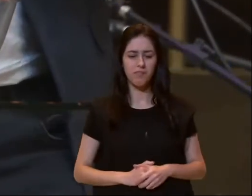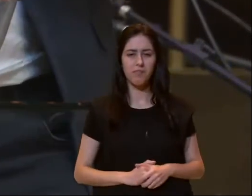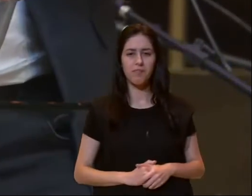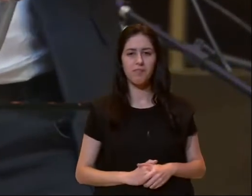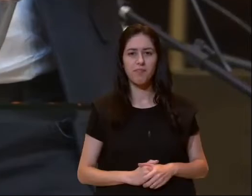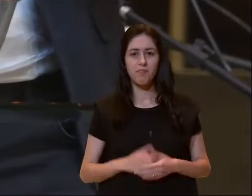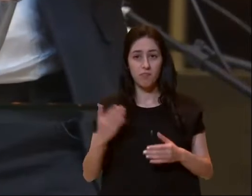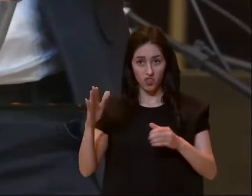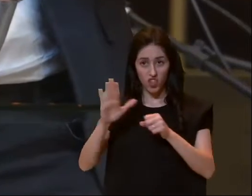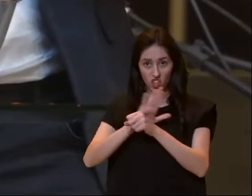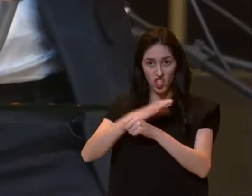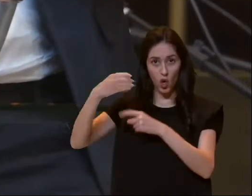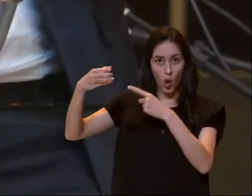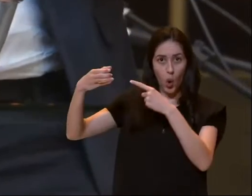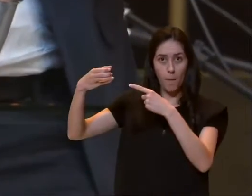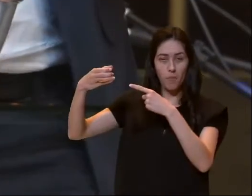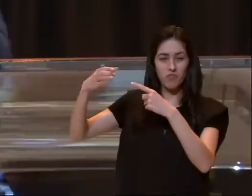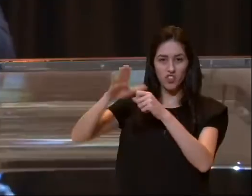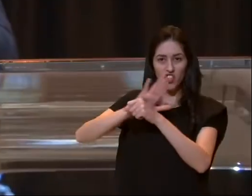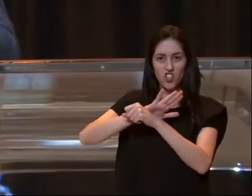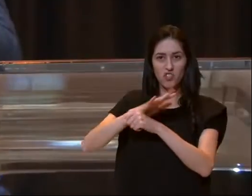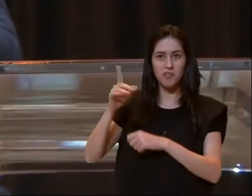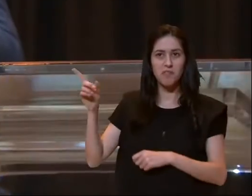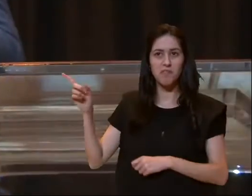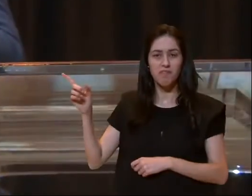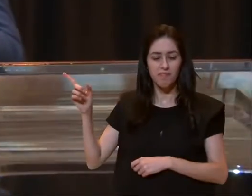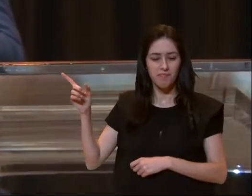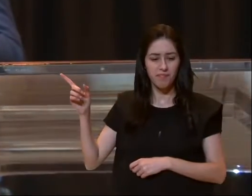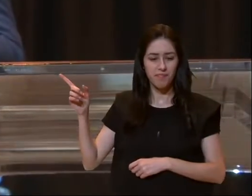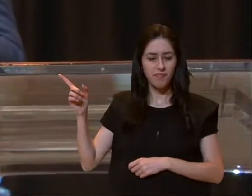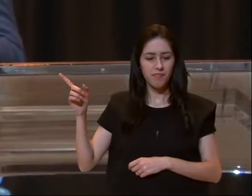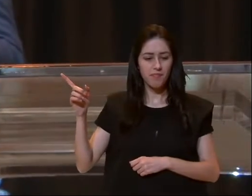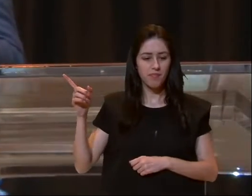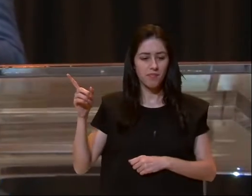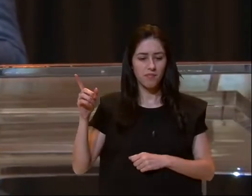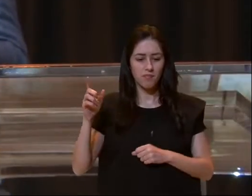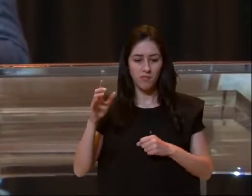E agora, está cheio? Está cheio?